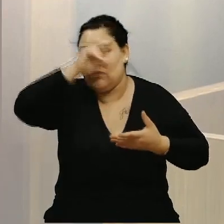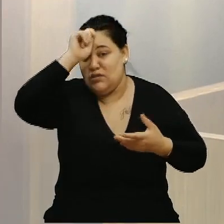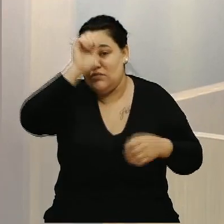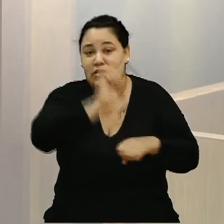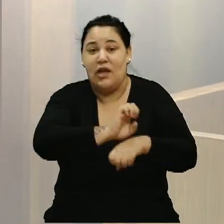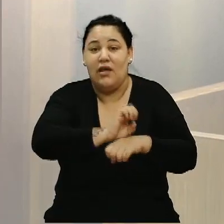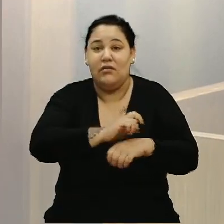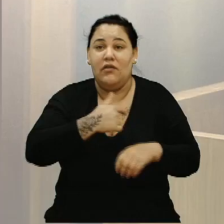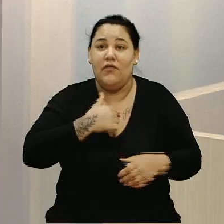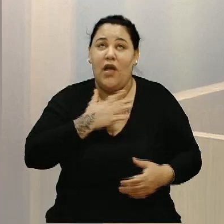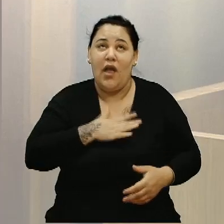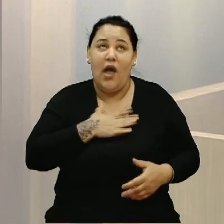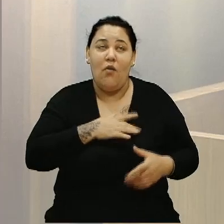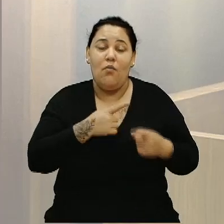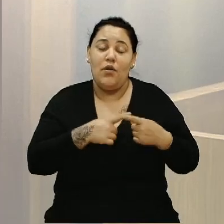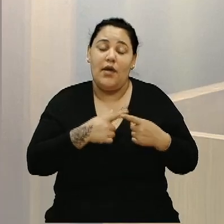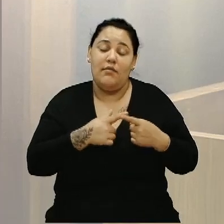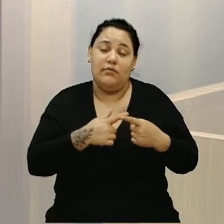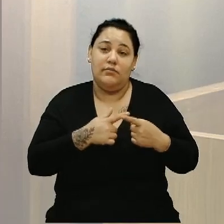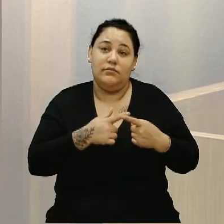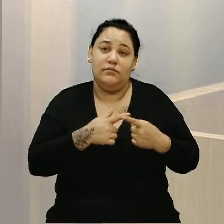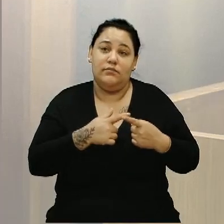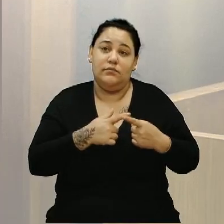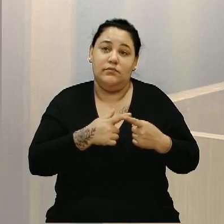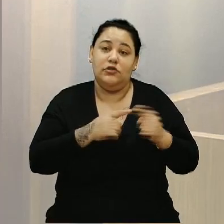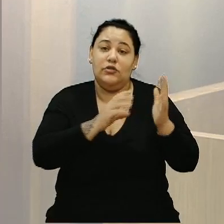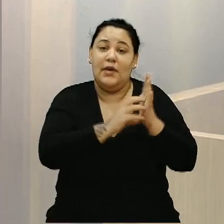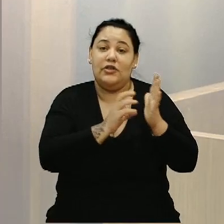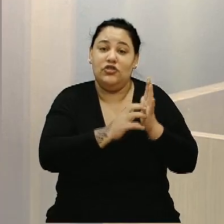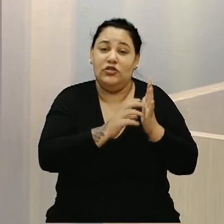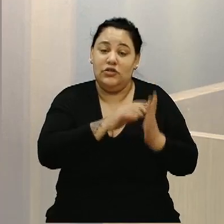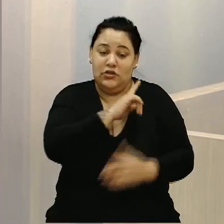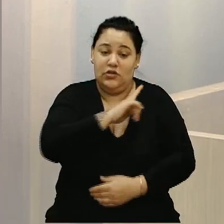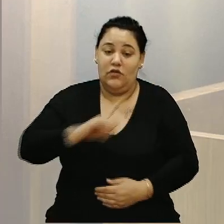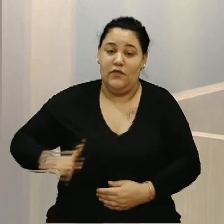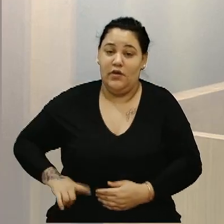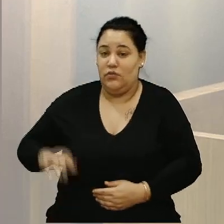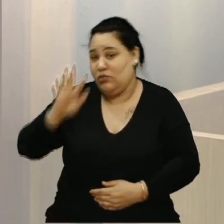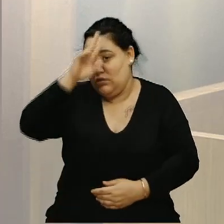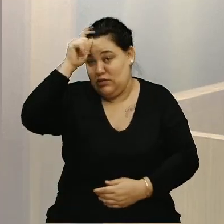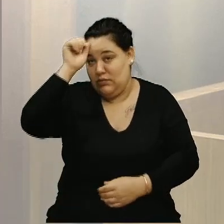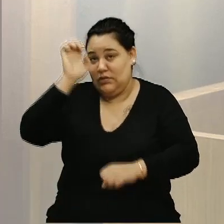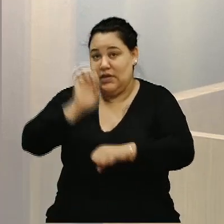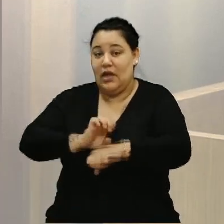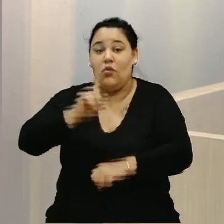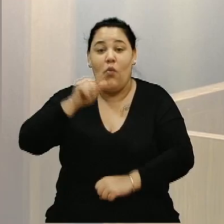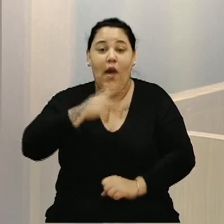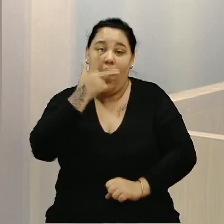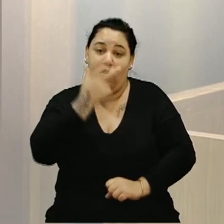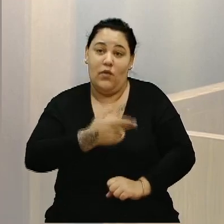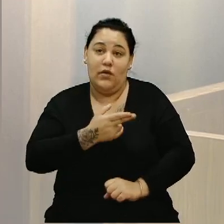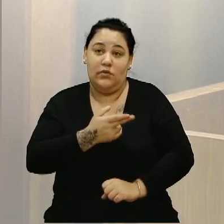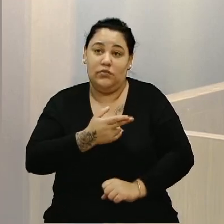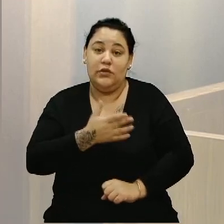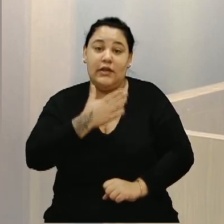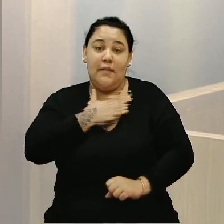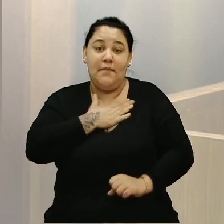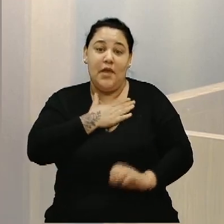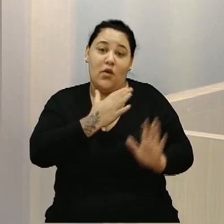fiquei tranquilo, porque os partidos que governam o município e o Estado são os mesmos, o que, na minha